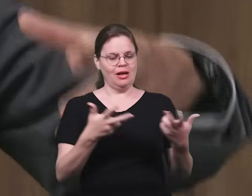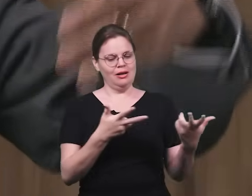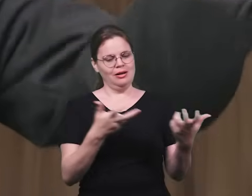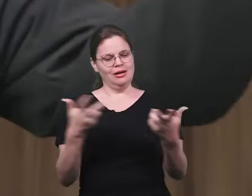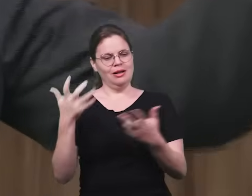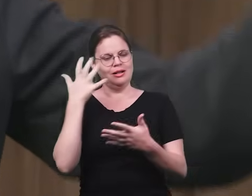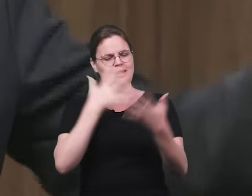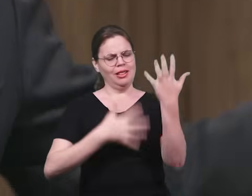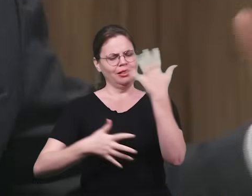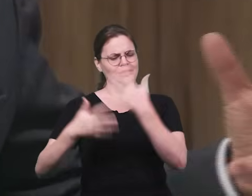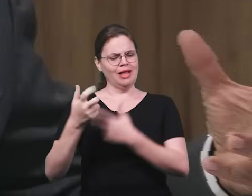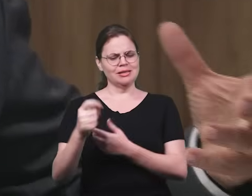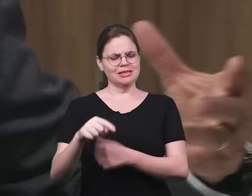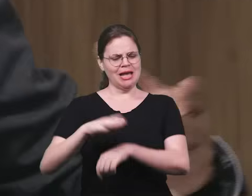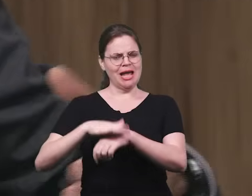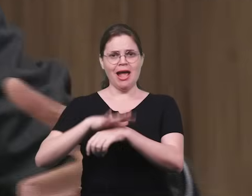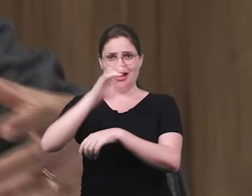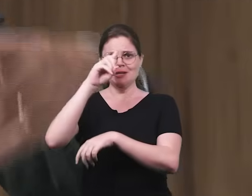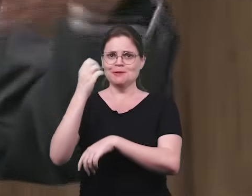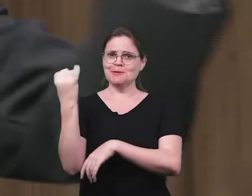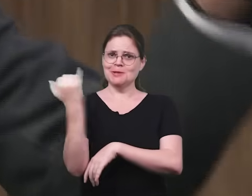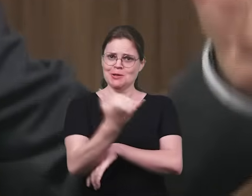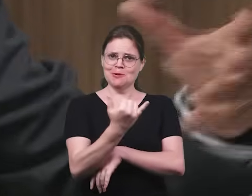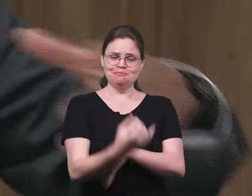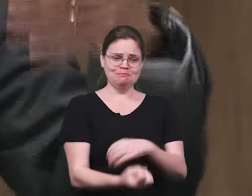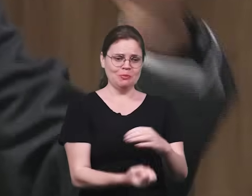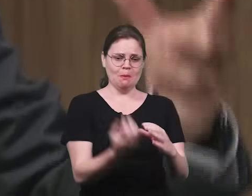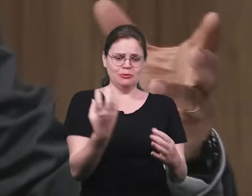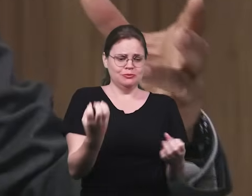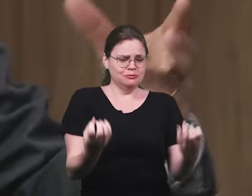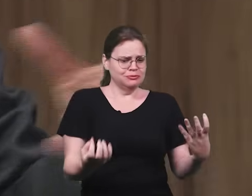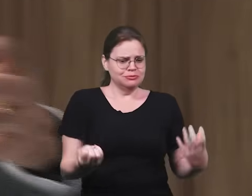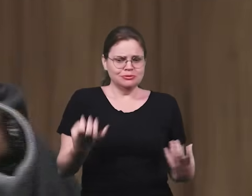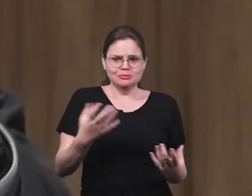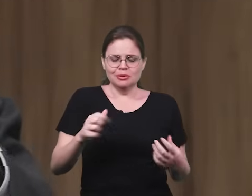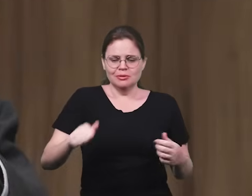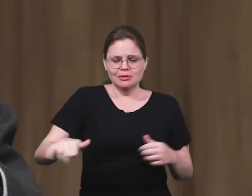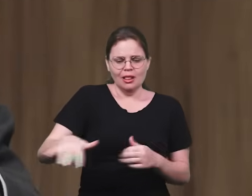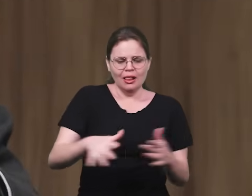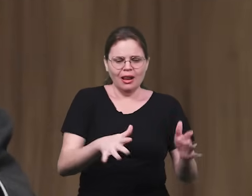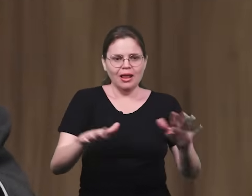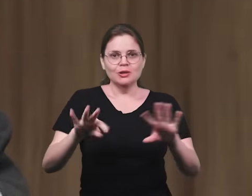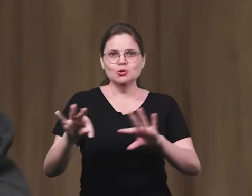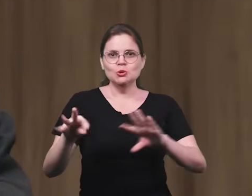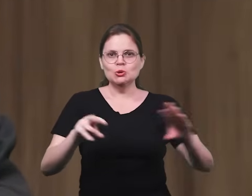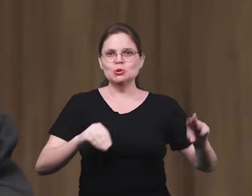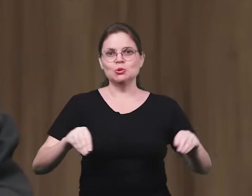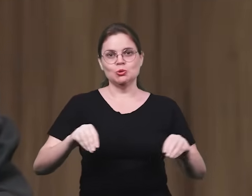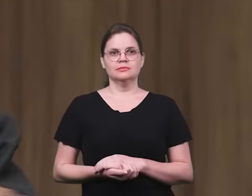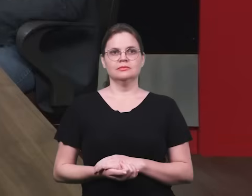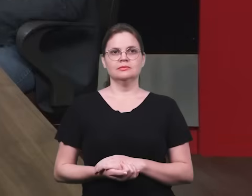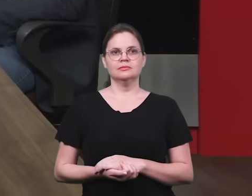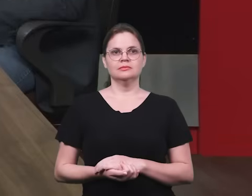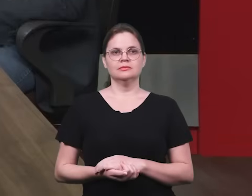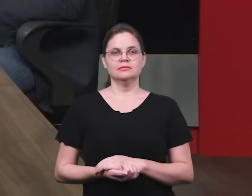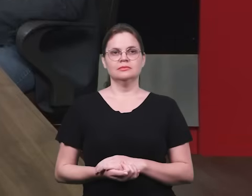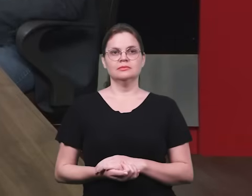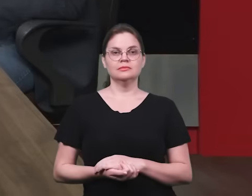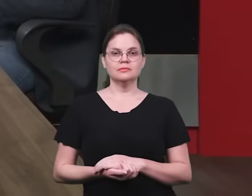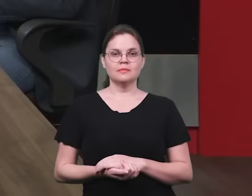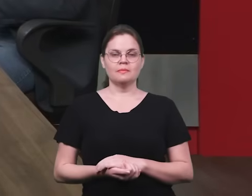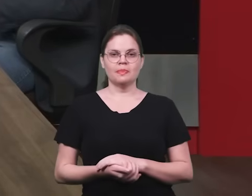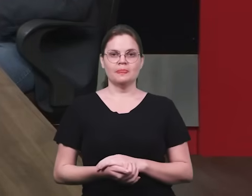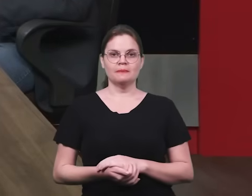a beleza das criaturas se desenvolvendo e ocupando aquele lugar que antes era vazio.